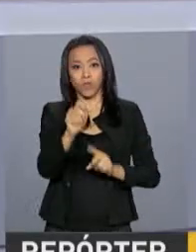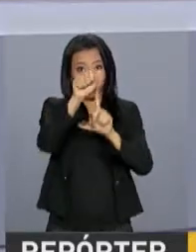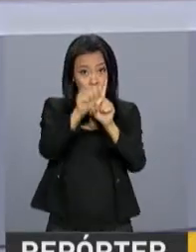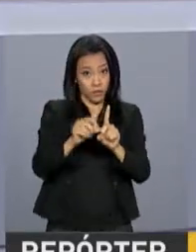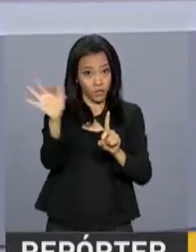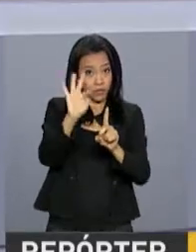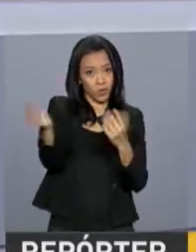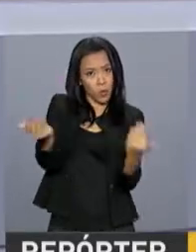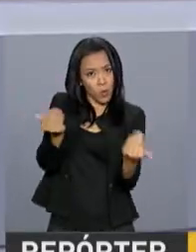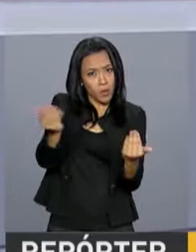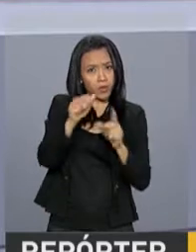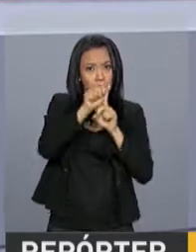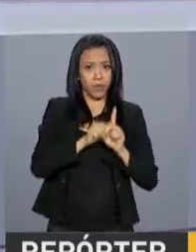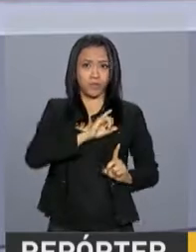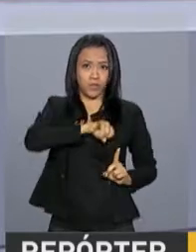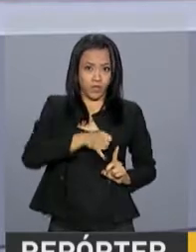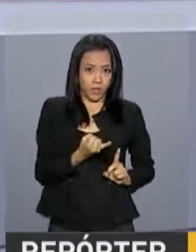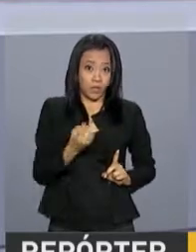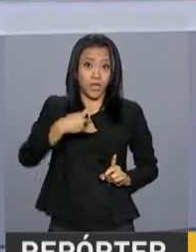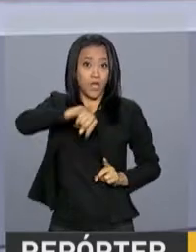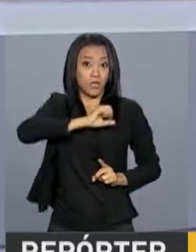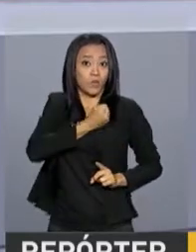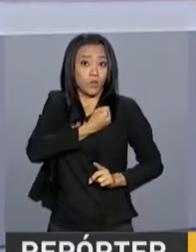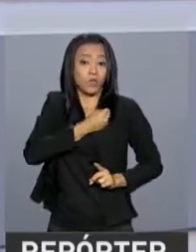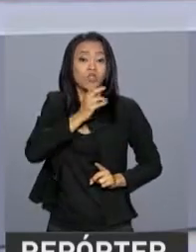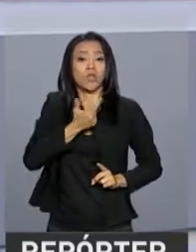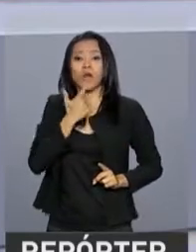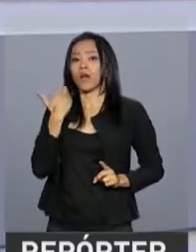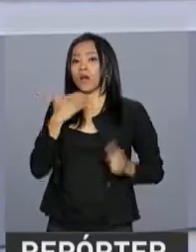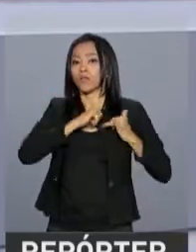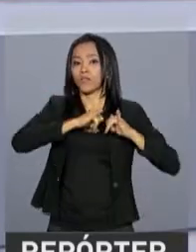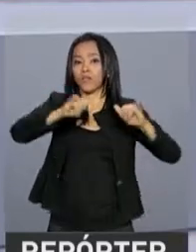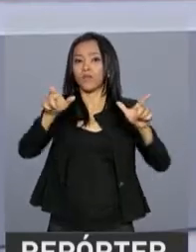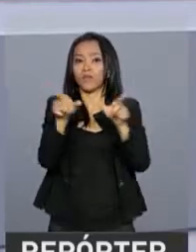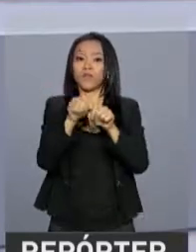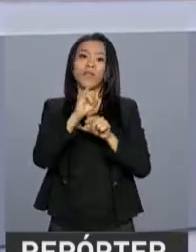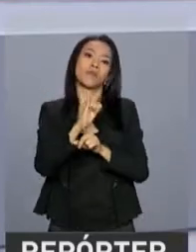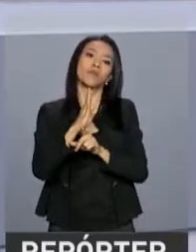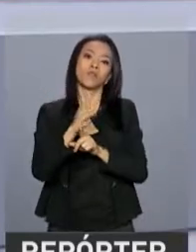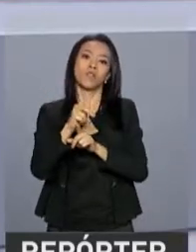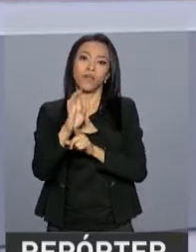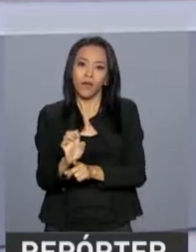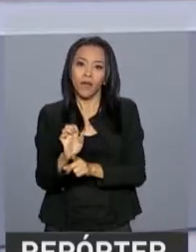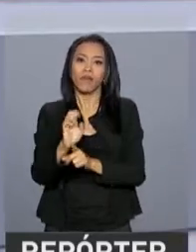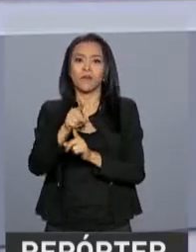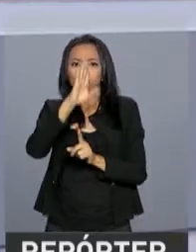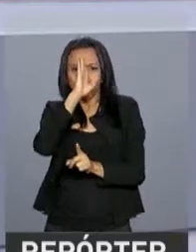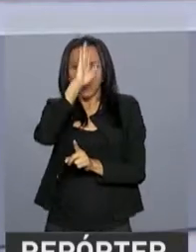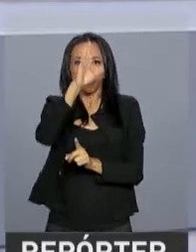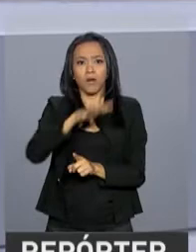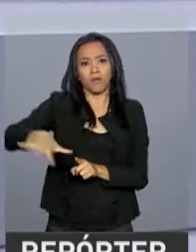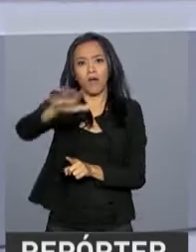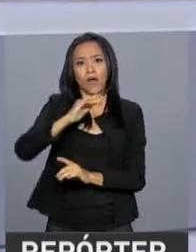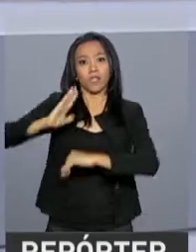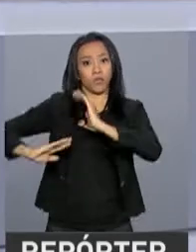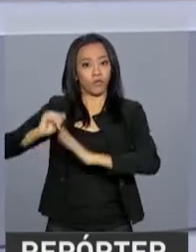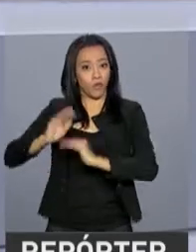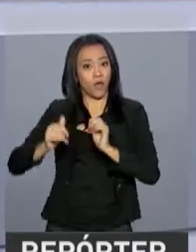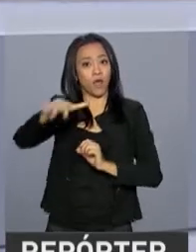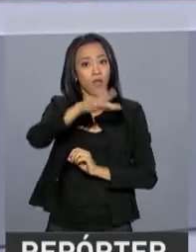na comparação com janeiro os números foram divulgados agora há pouco pelo ibge já é o destaque foram os serviços profissionais